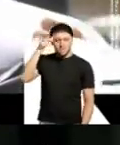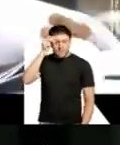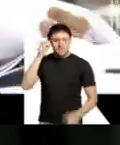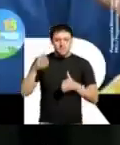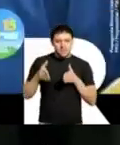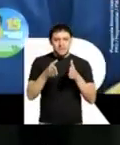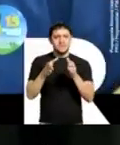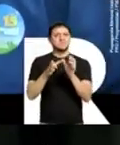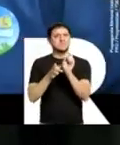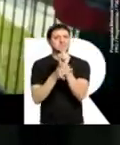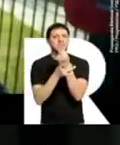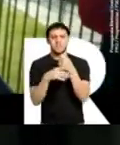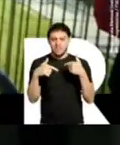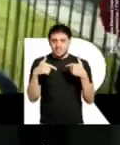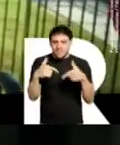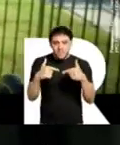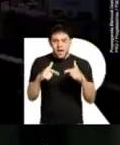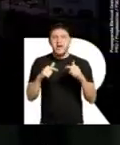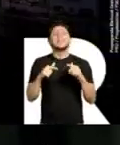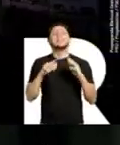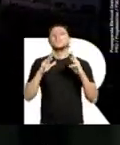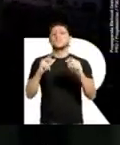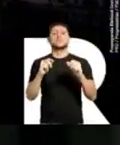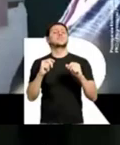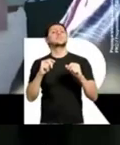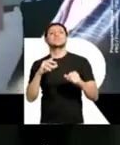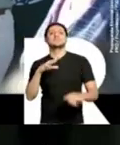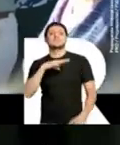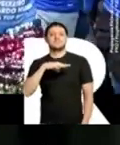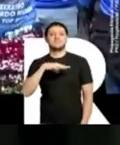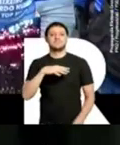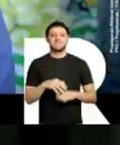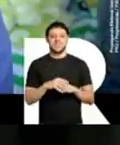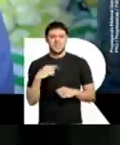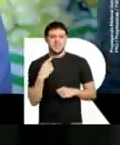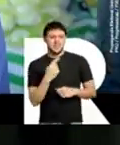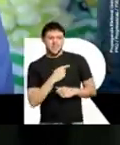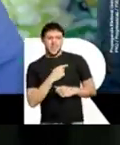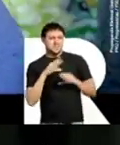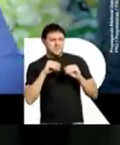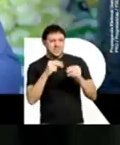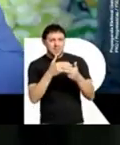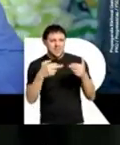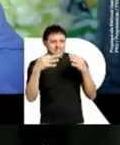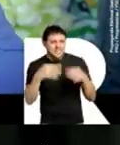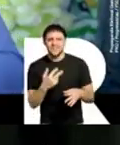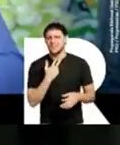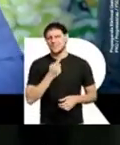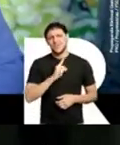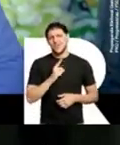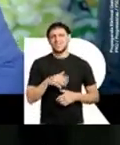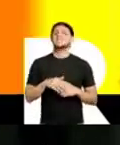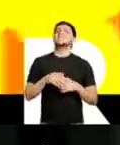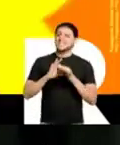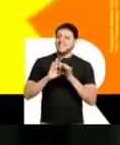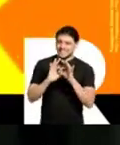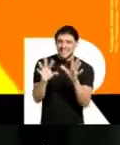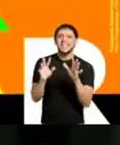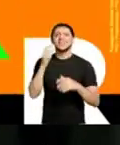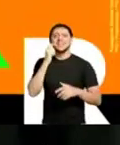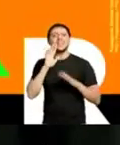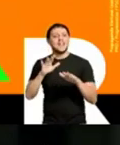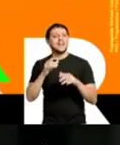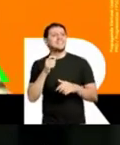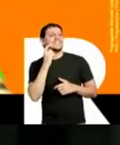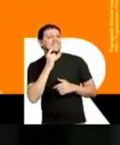Ricardo Nunes, o prefeito que é caminho seguro e trabalha para toda a cidade. A gente não pode mexer naquilo que está dando certo, não. Deixa